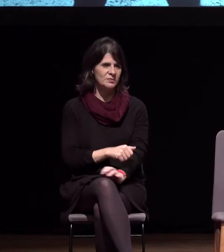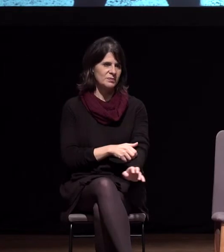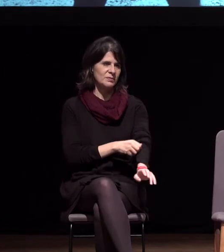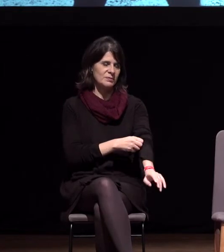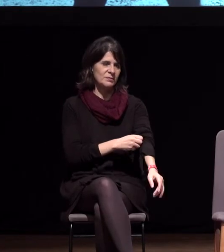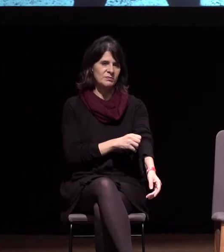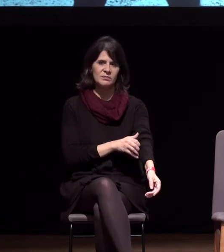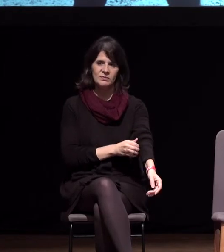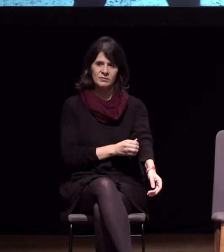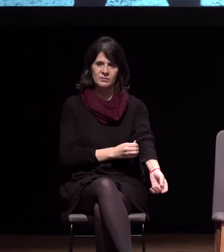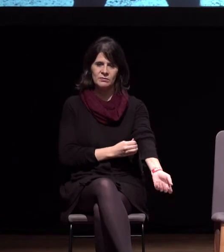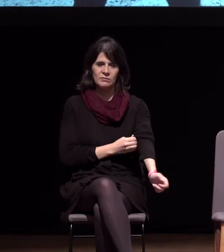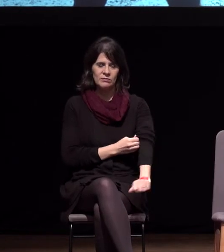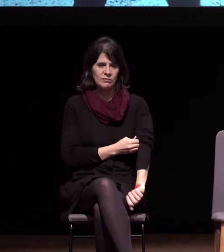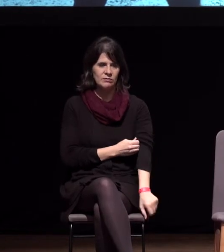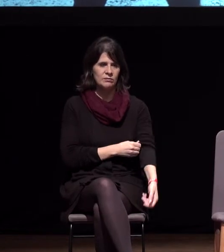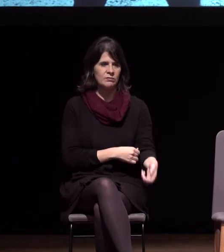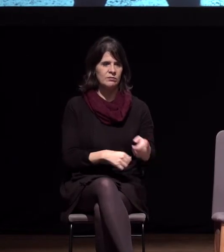Oi.